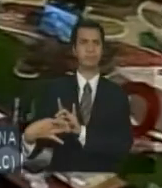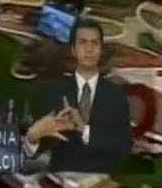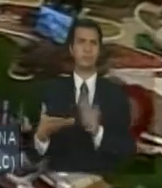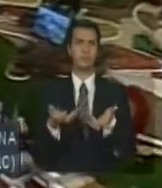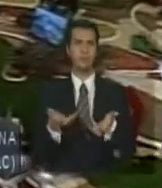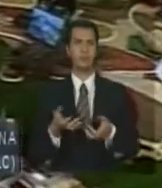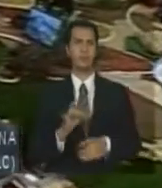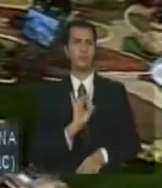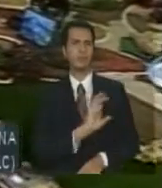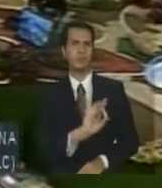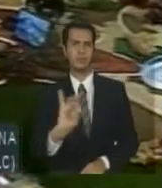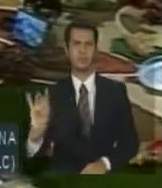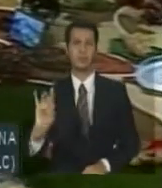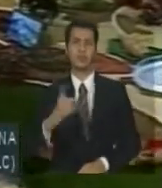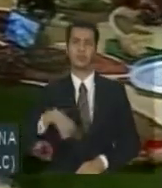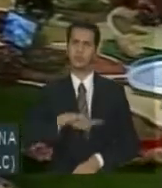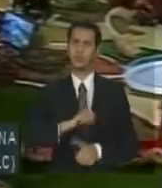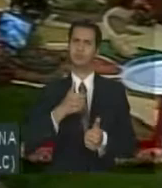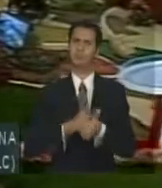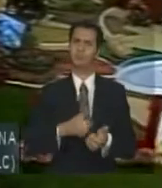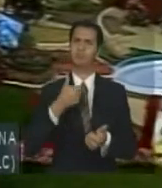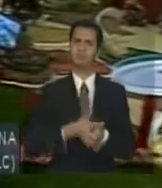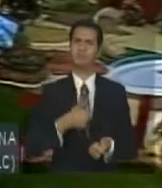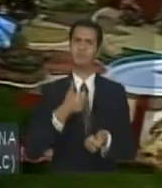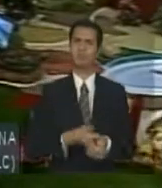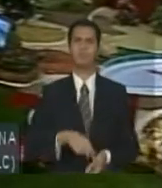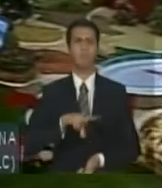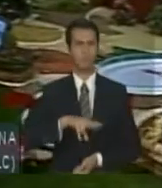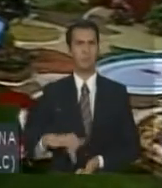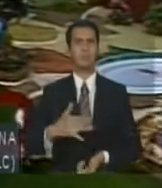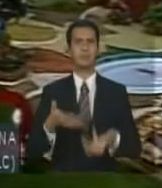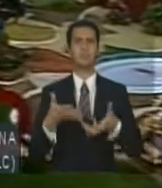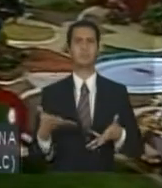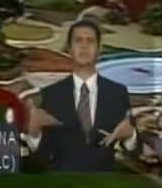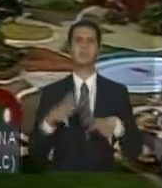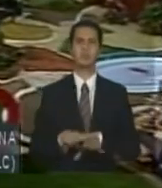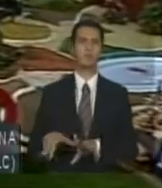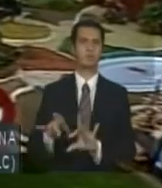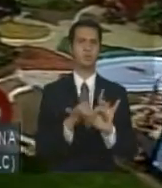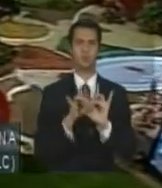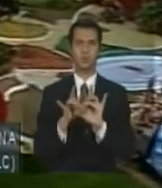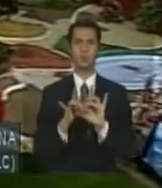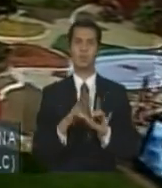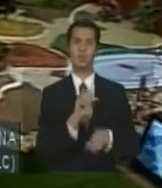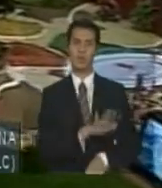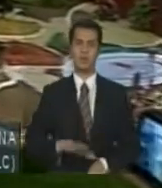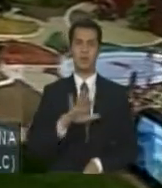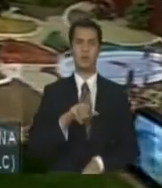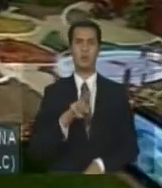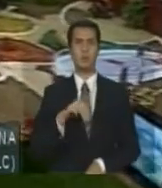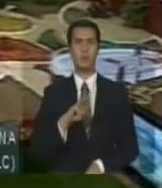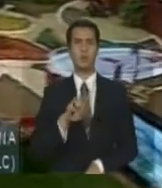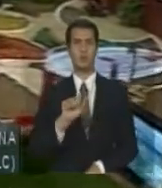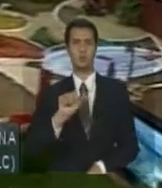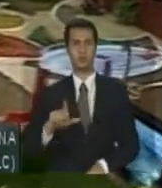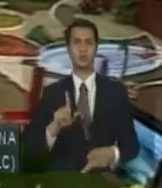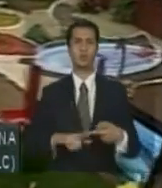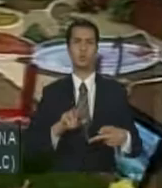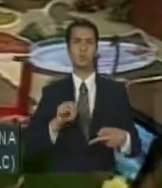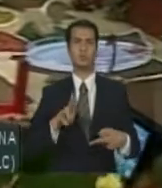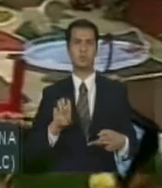perseguir essa articulação, essa coordenação e integração no Mercosul, na Unasul e